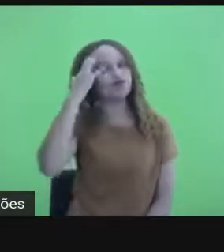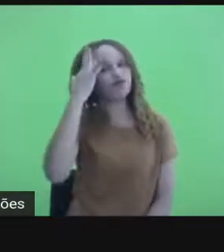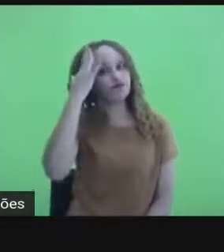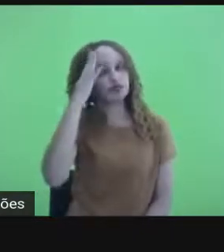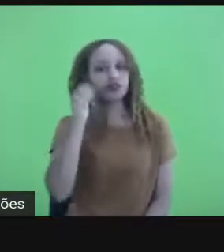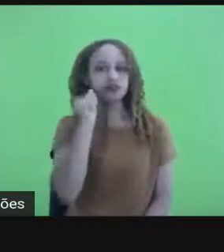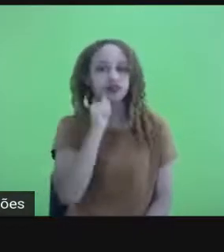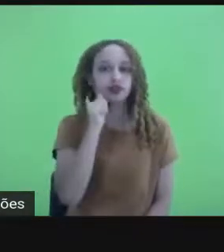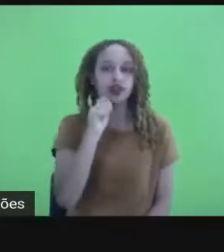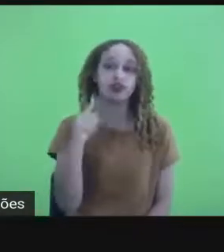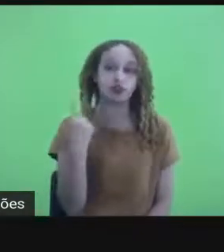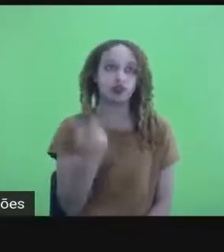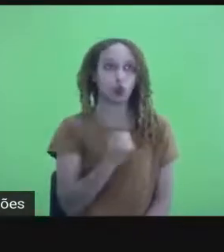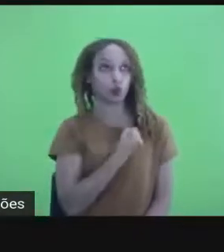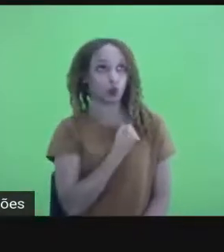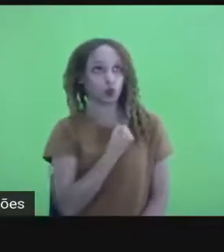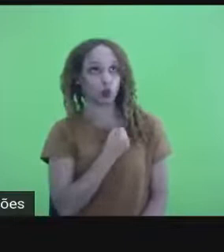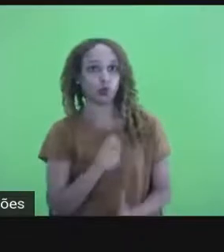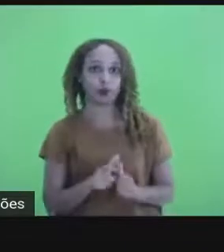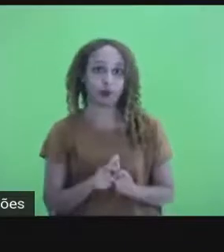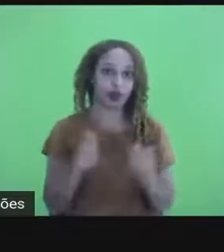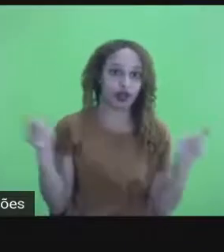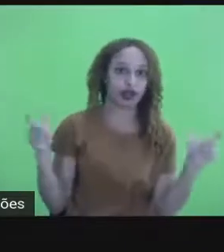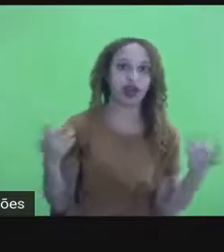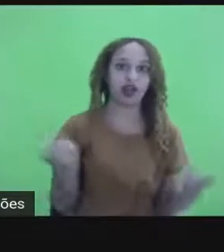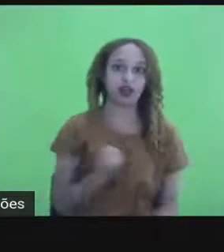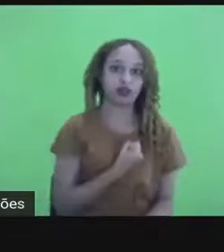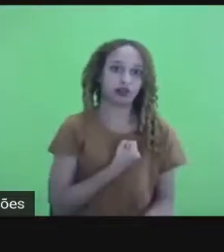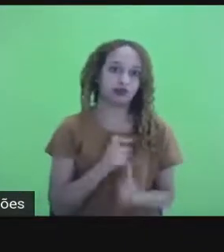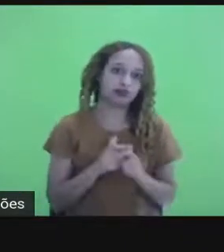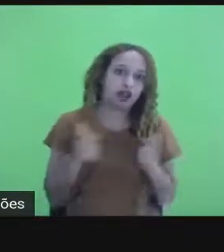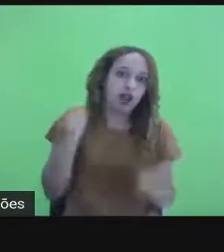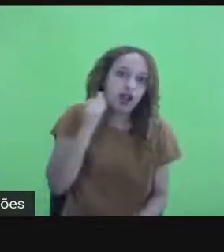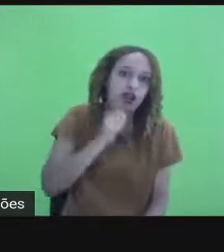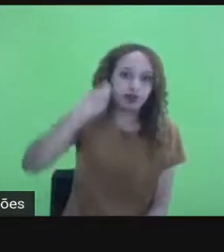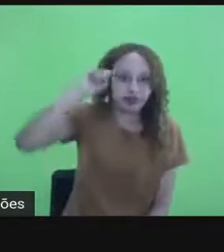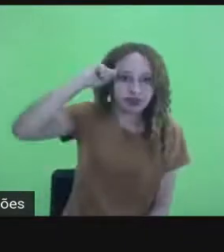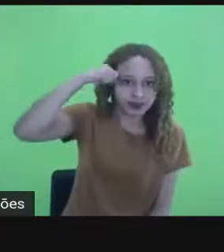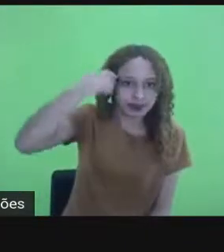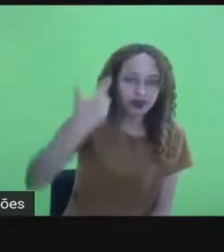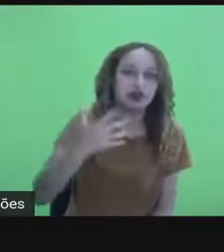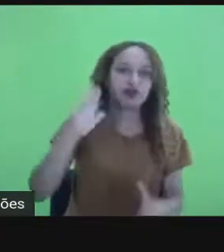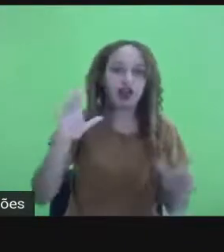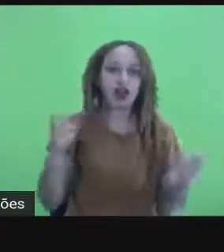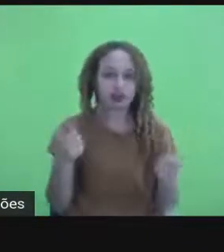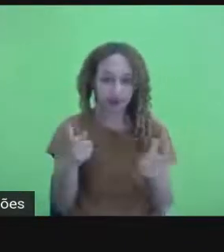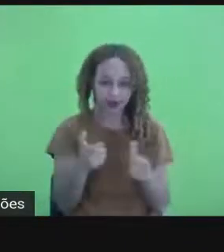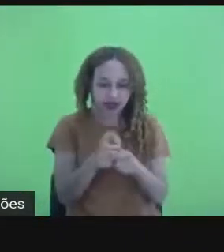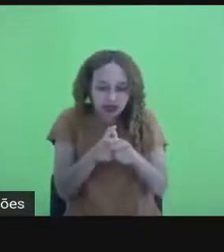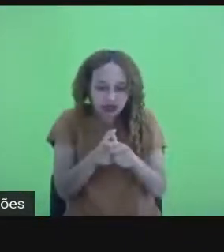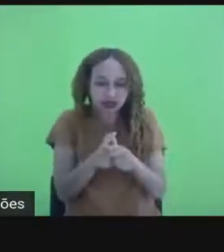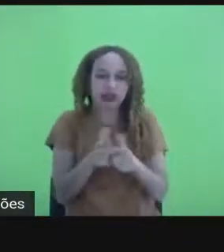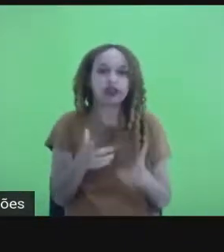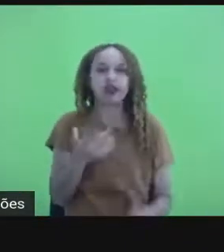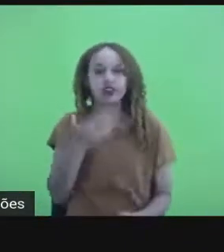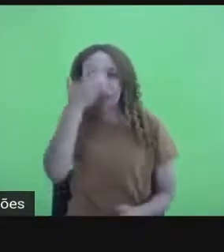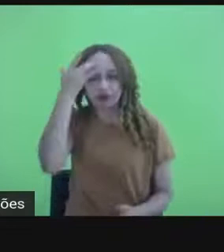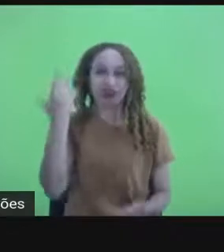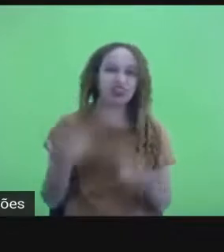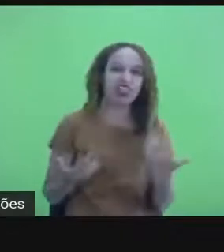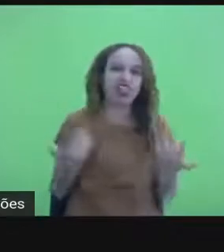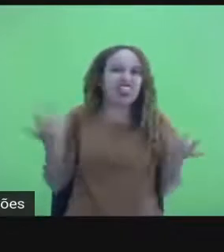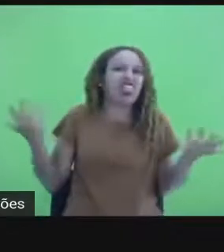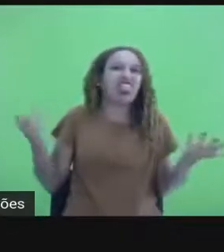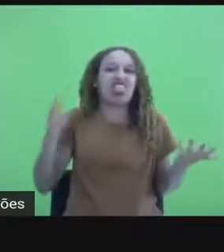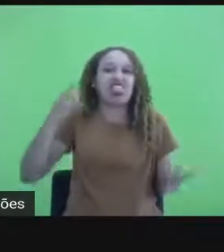somos maioria. Quando a gente pensa em mulher negra, também é um número mais expressivo. Então, quando a gente fala em minorias, a gente não está falando, isso é uma confusão muito recorrente, a gente